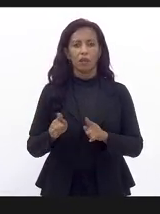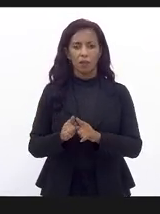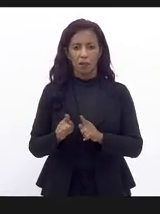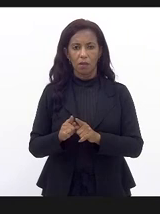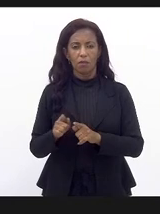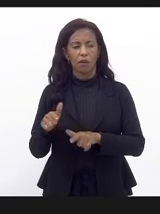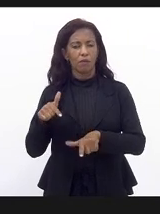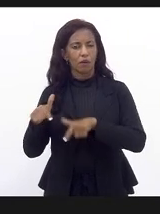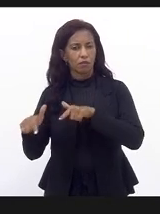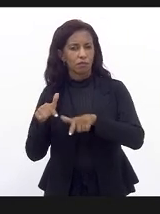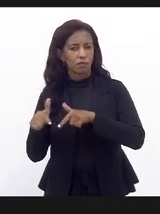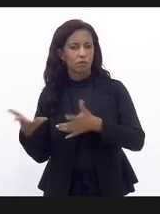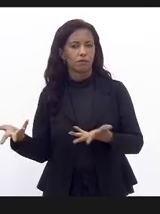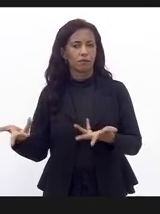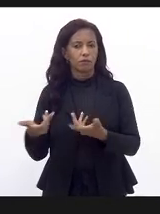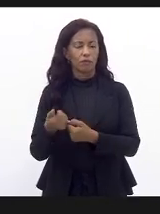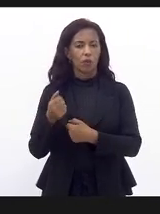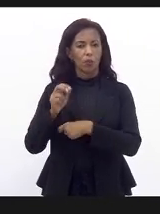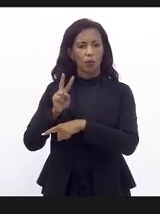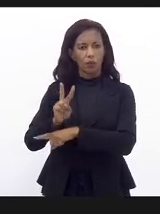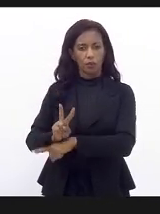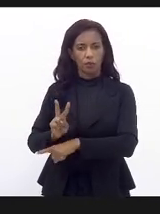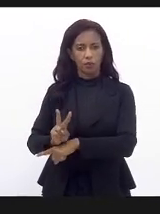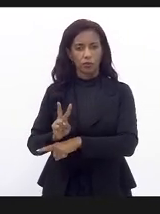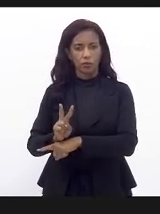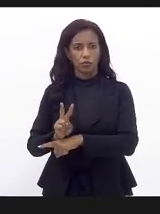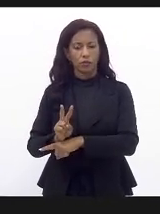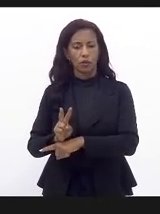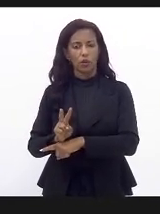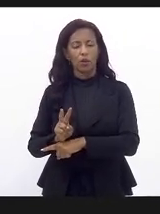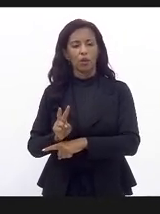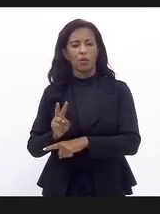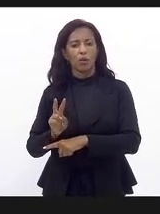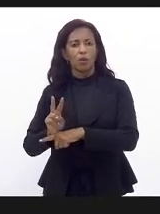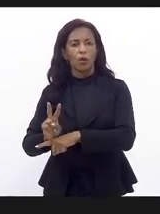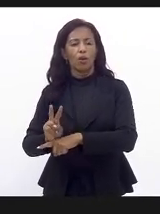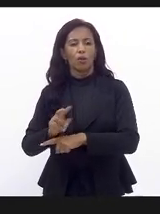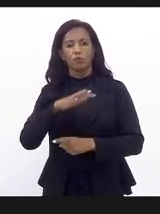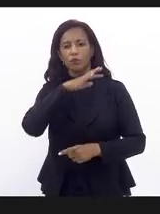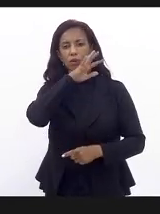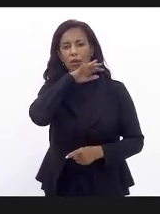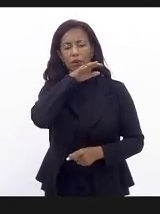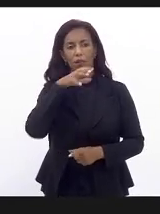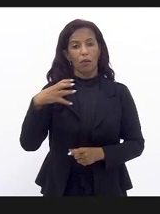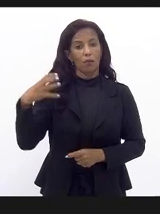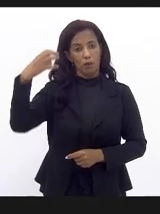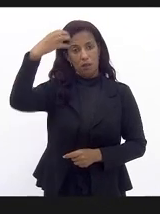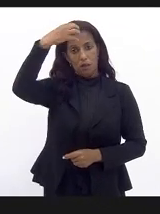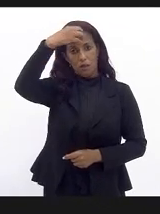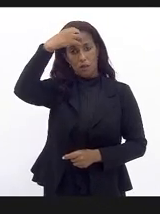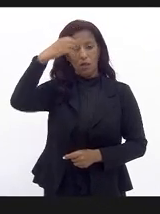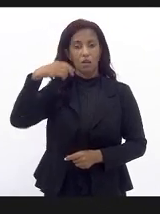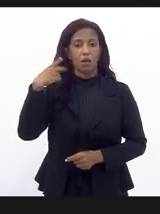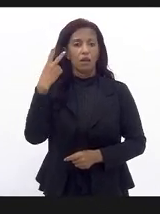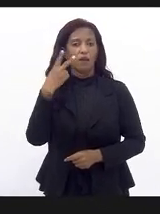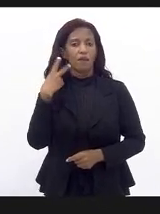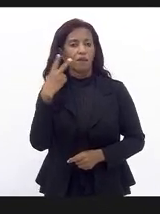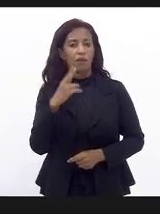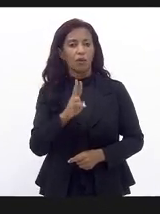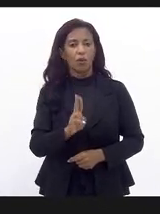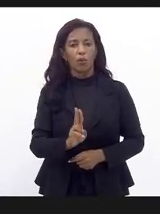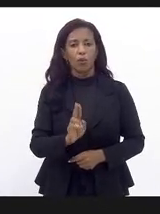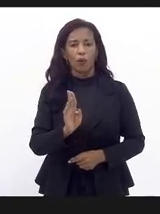brilhante trabalho juntamente com protetores da causa animal aqui no município de Angra, vereador Urbina,